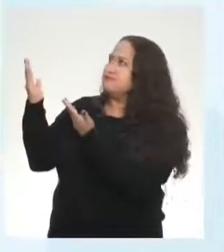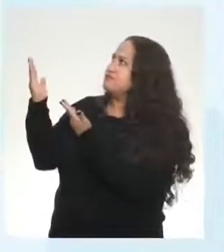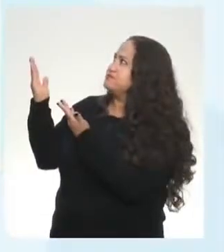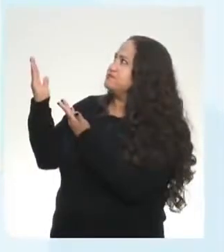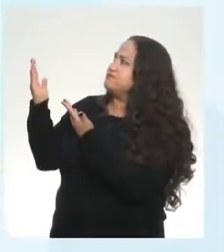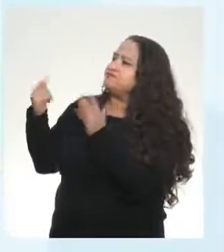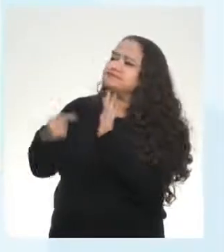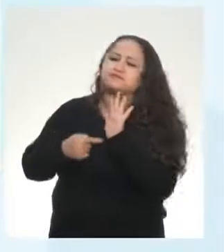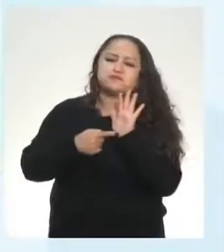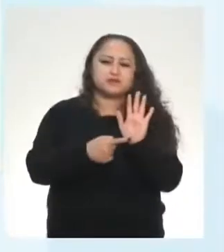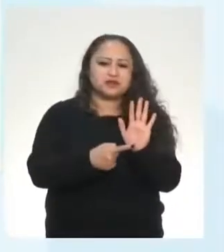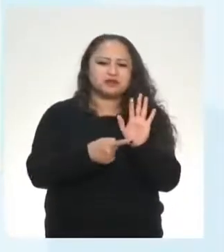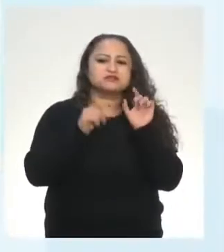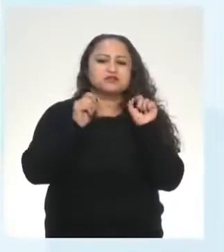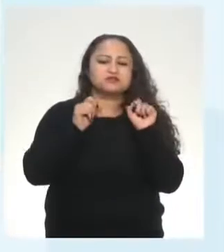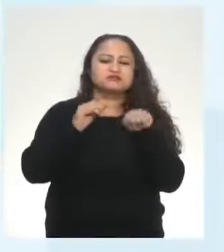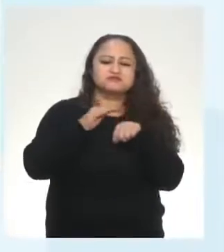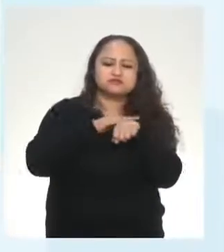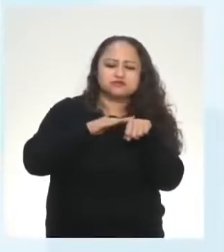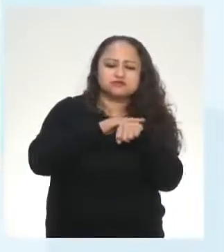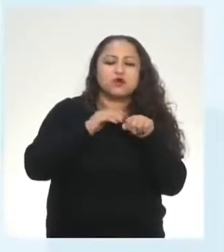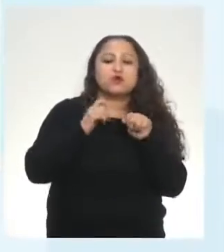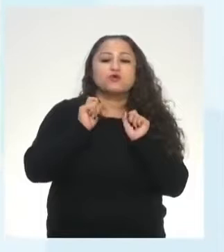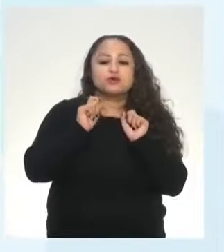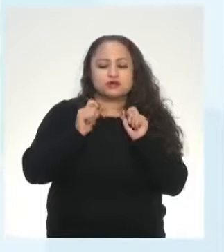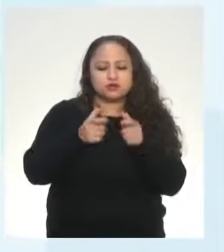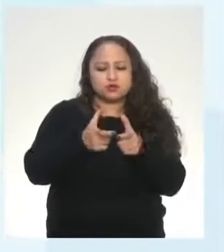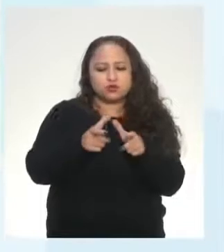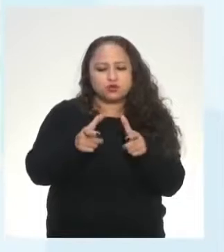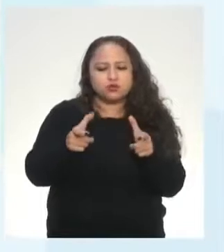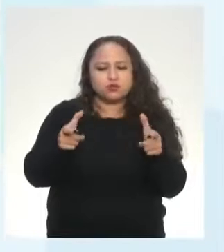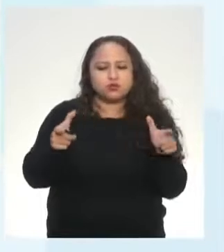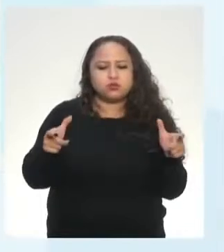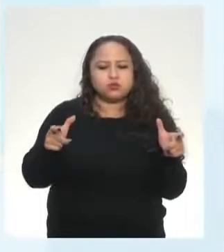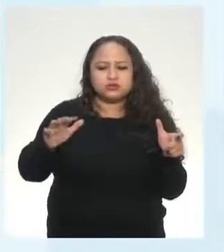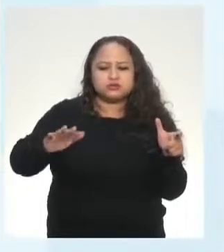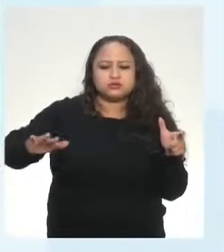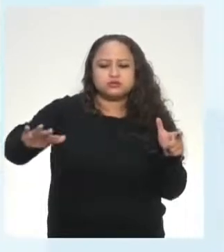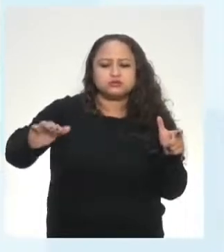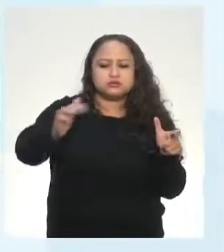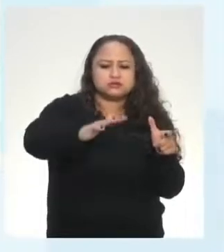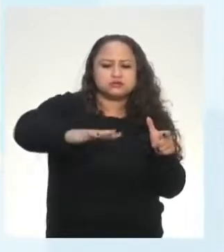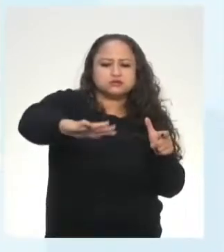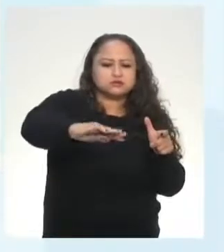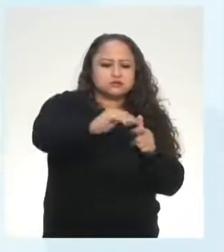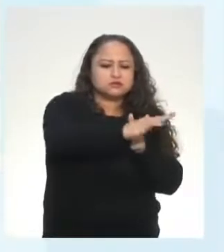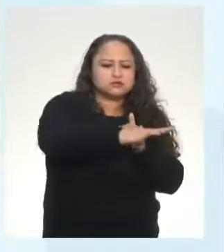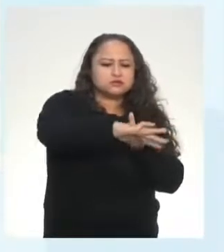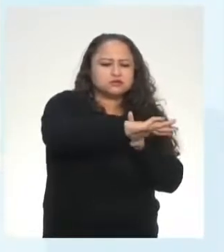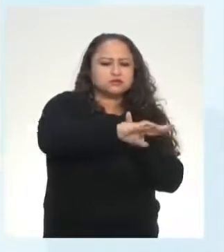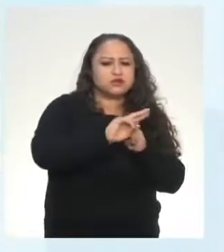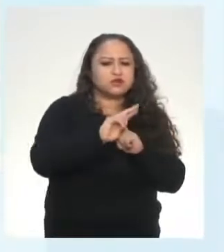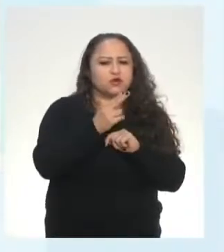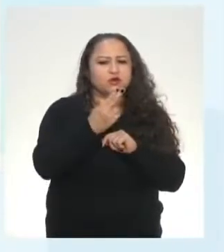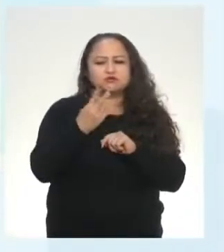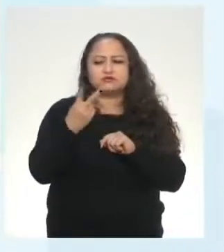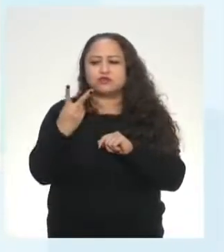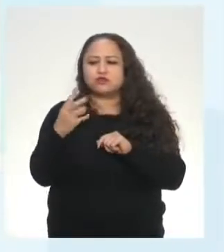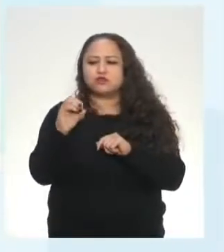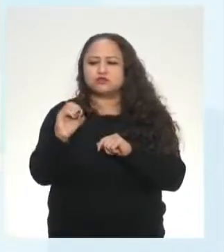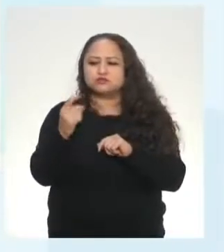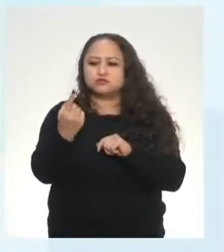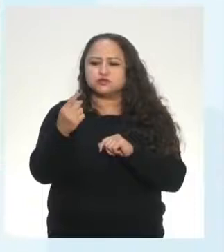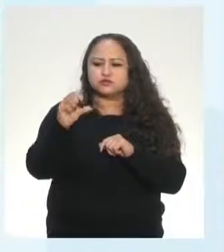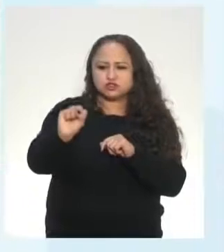estava comentando, crescimento populacional por nação ou território em porcentagem em